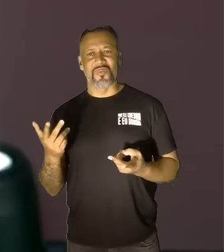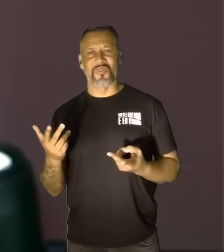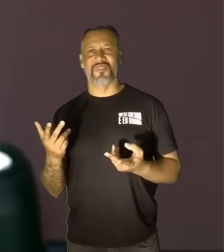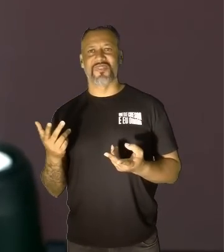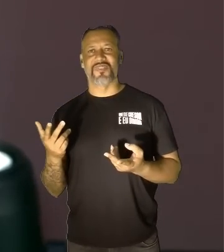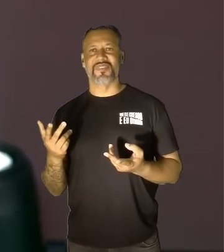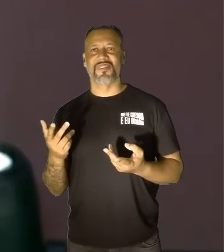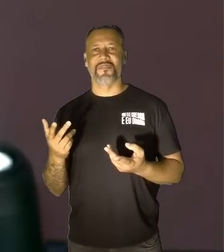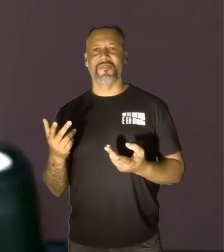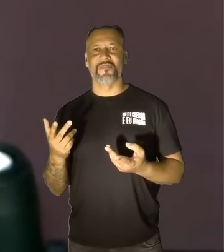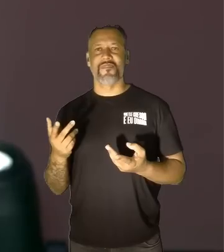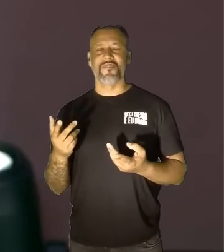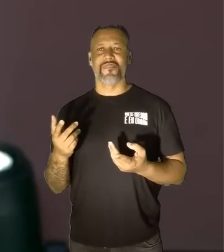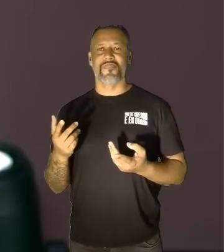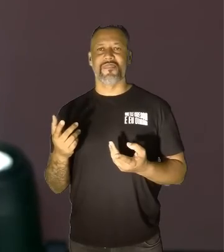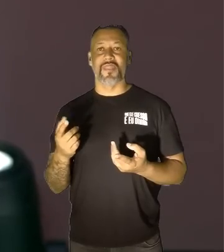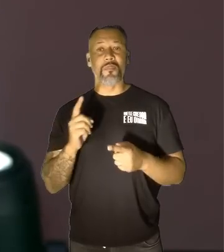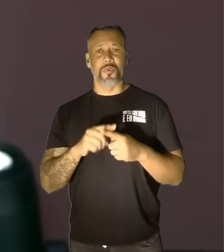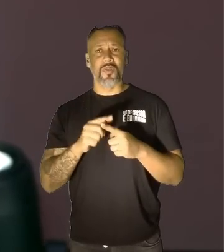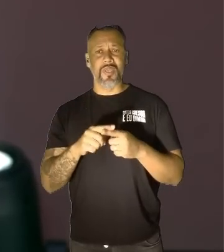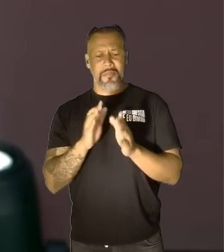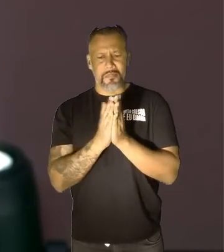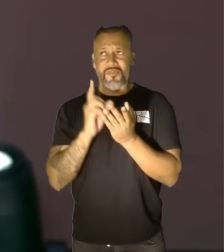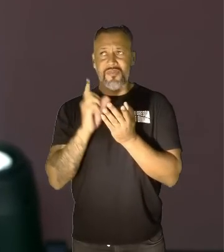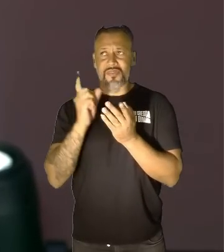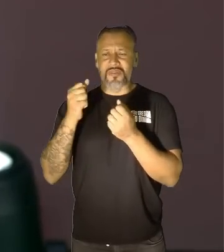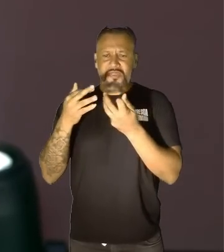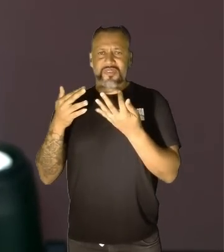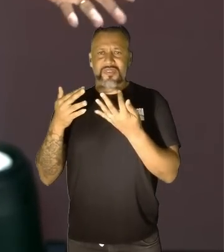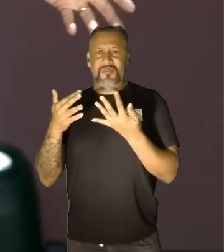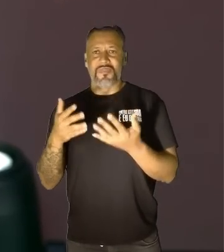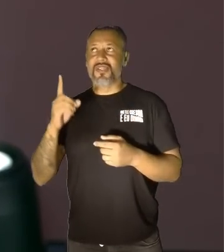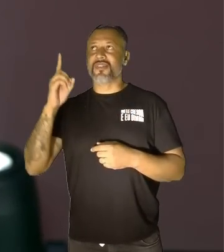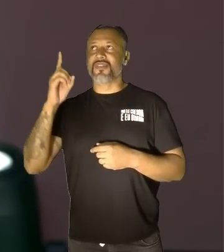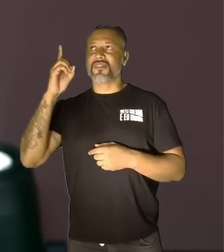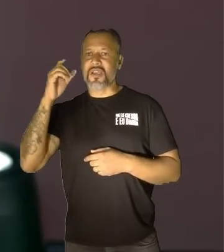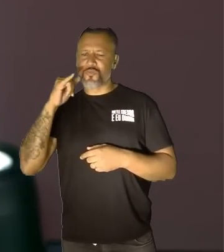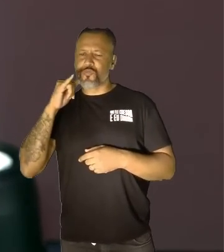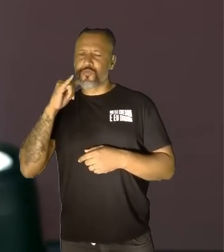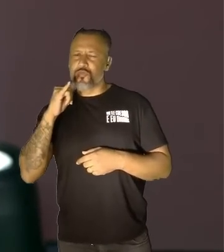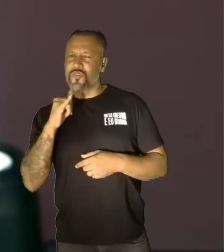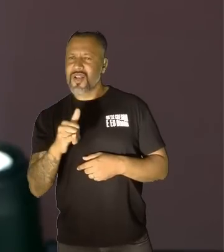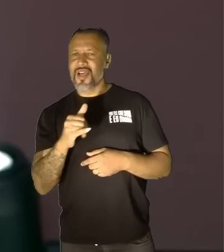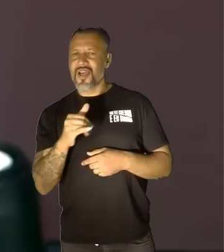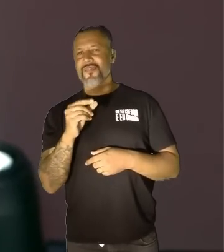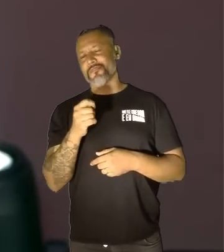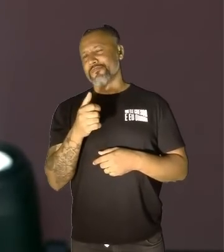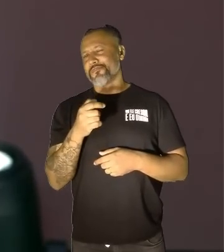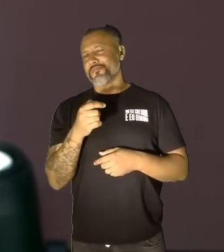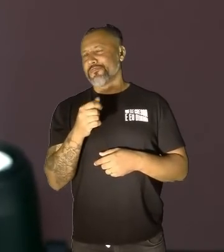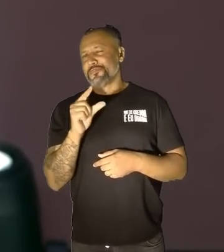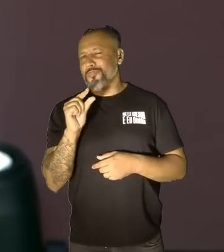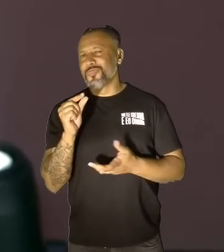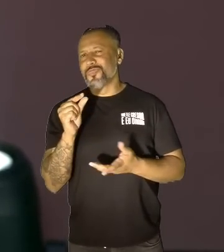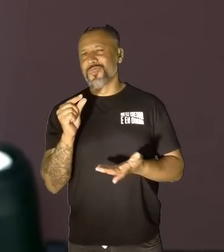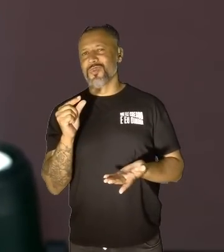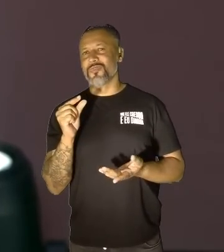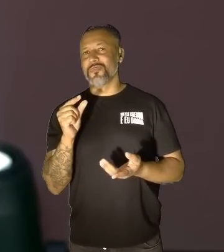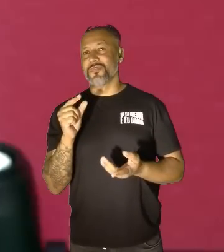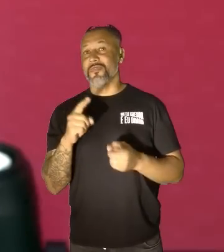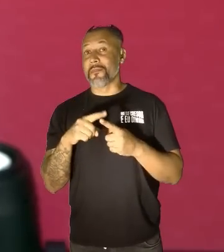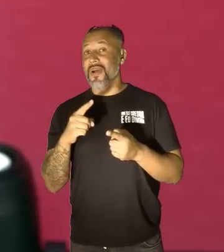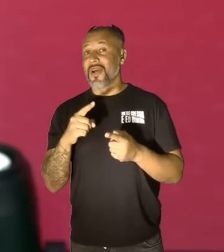muitos anos, porque a Bíblia diz que era raro Deus falar naquela época, alguma coisa ia ter naquele ambiente. Mas a Bíblia diz que o profeta